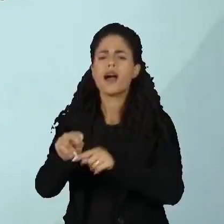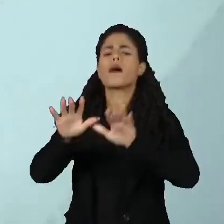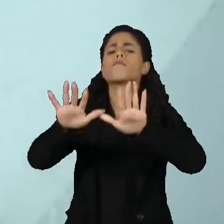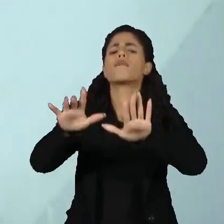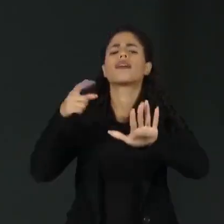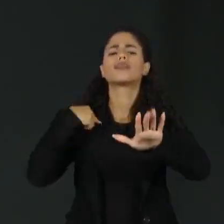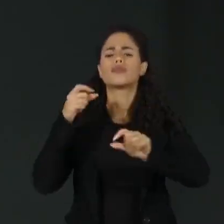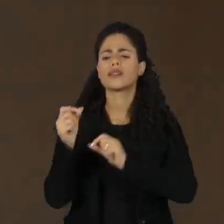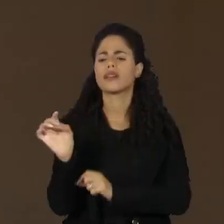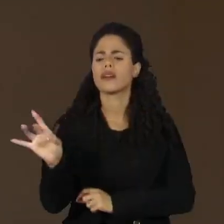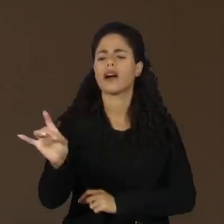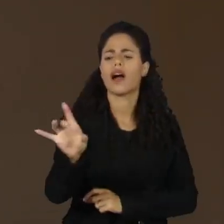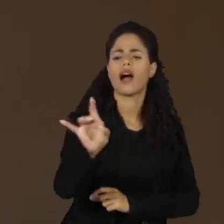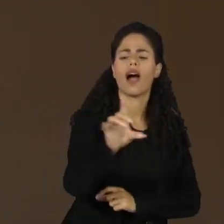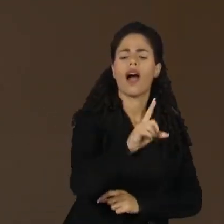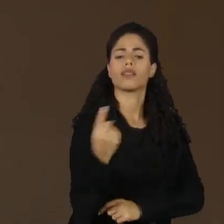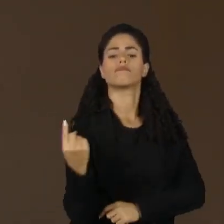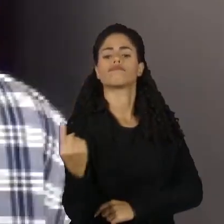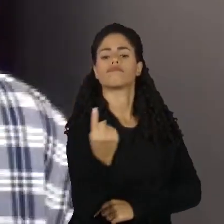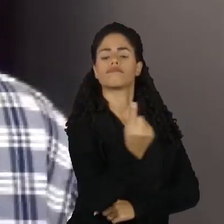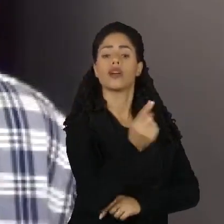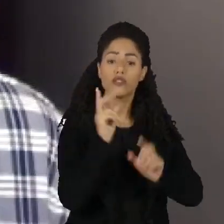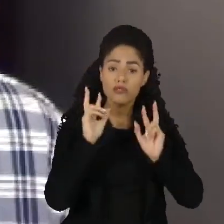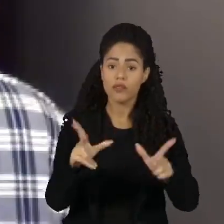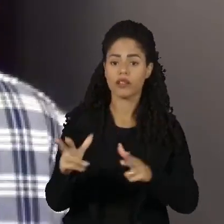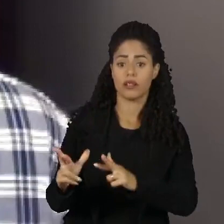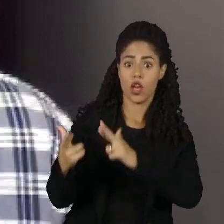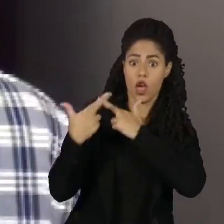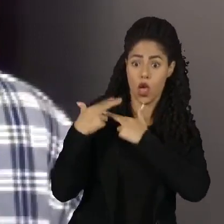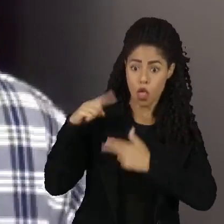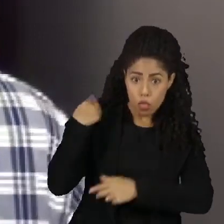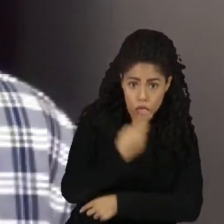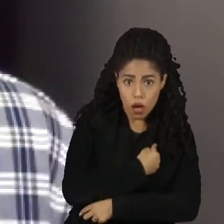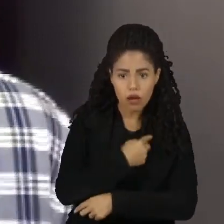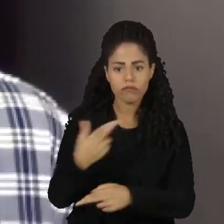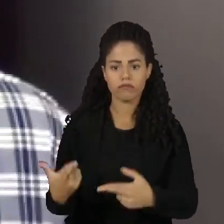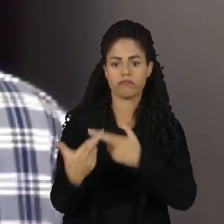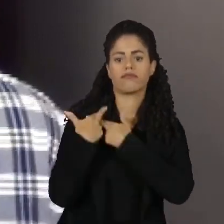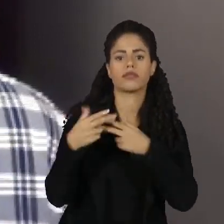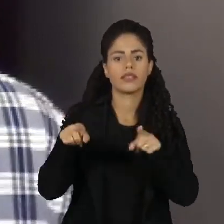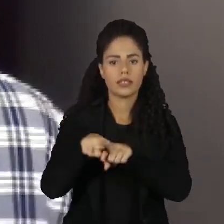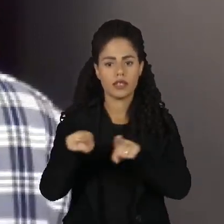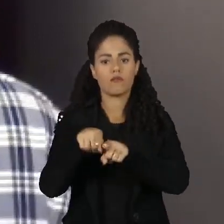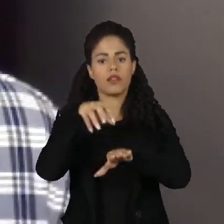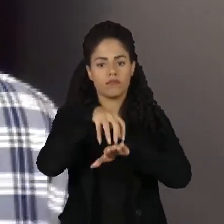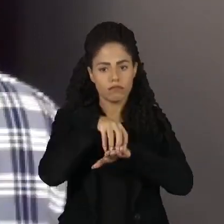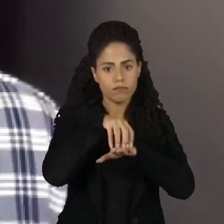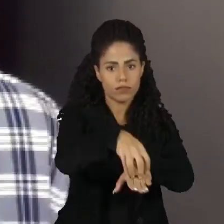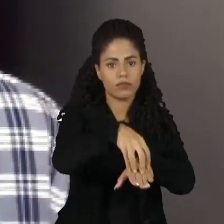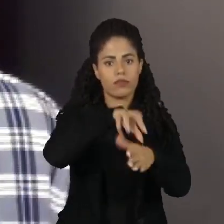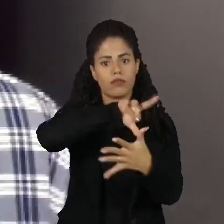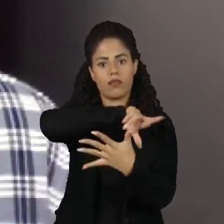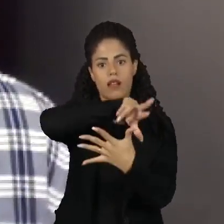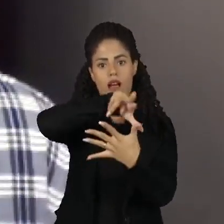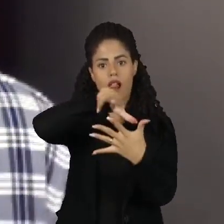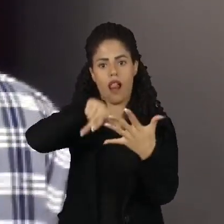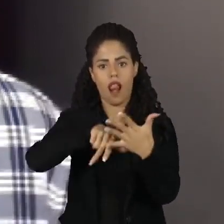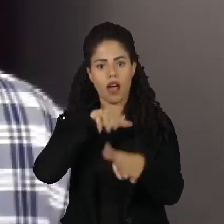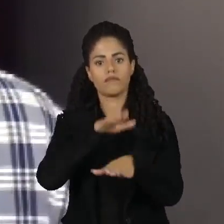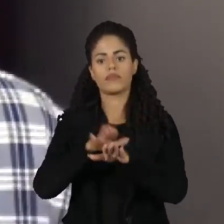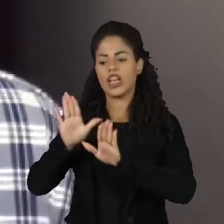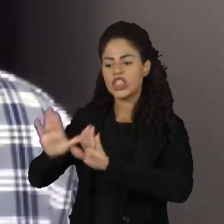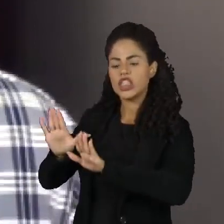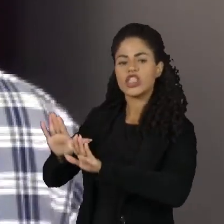atitudes individuais também fazem a diferença. Tentar priorizar o uso do transporte público, tentar deixar os carros em